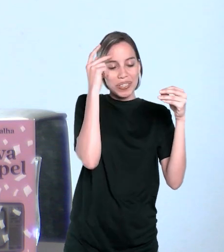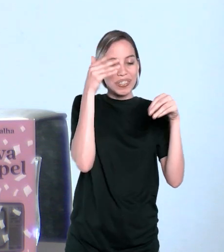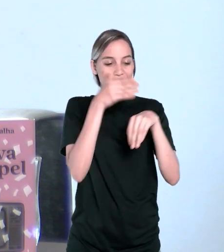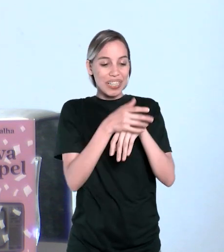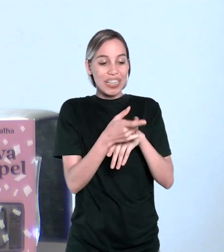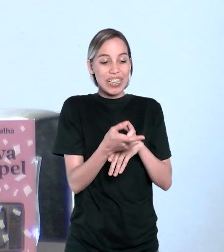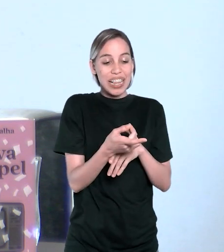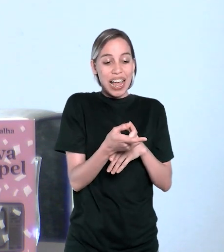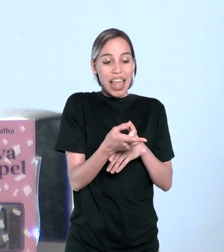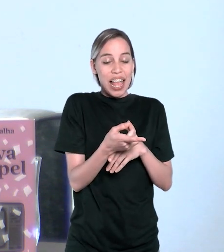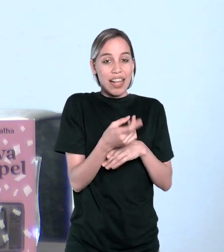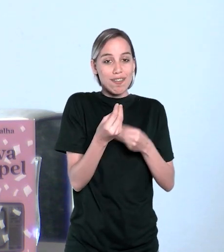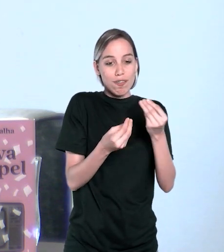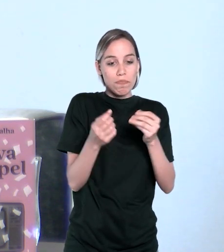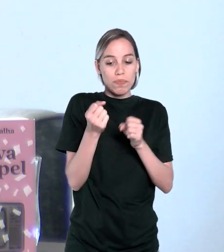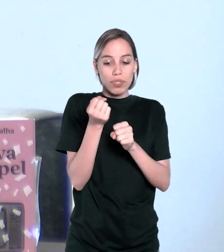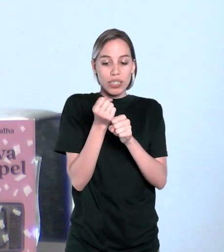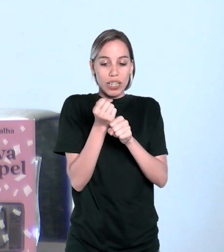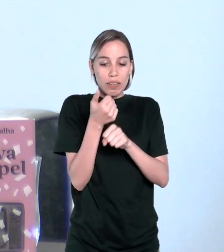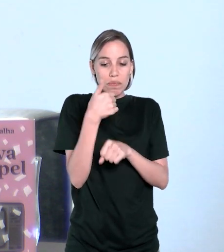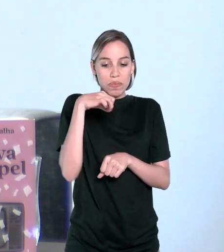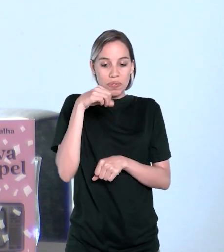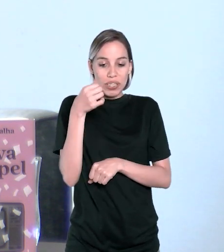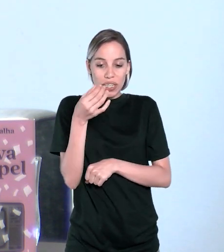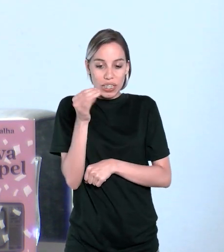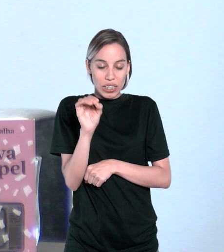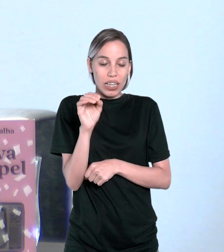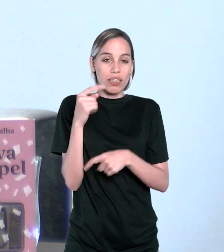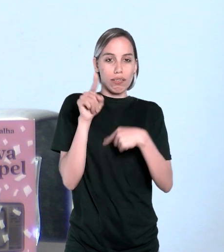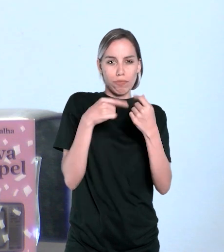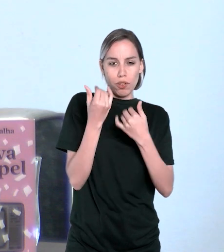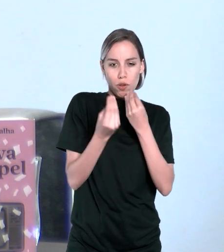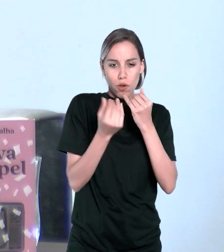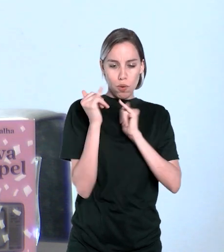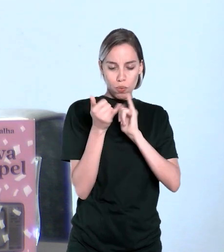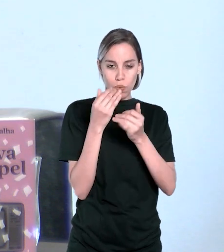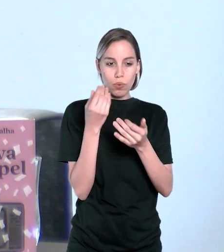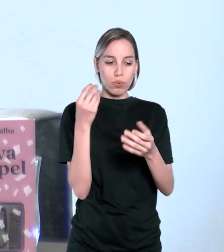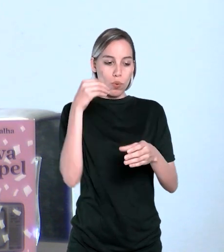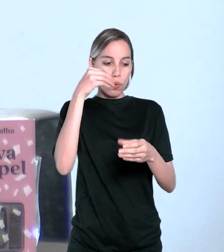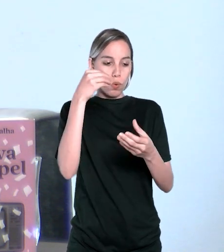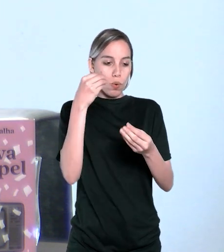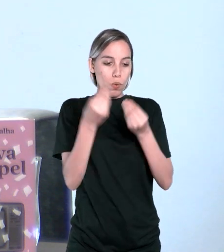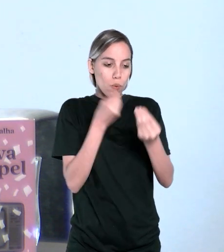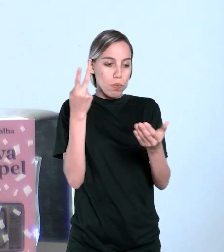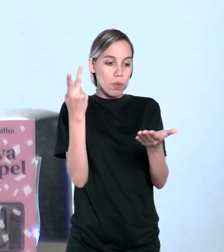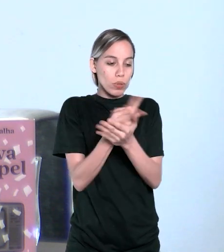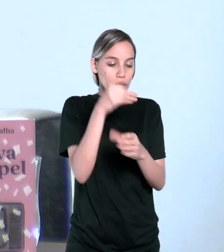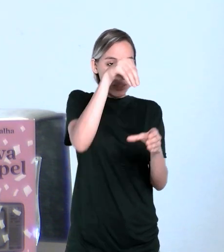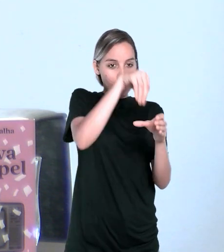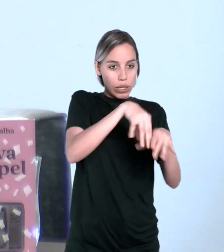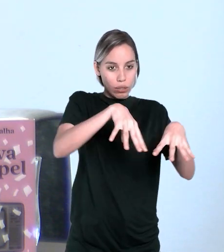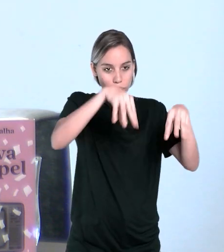anos 60 e tudo mais, entro um pouco na ditadura militar, e um pouco também do que acontecia dentro, como era a dinâmica